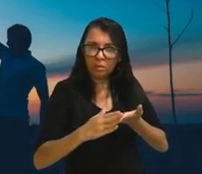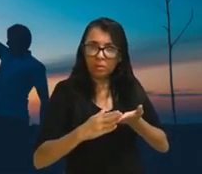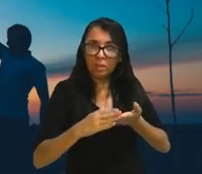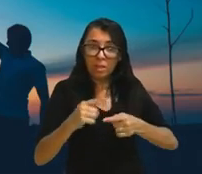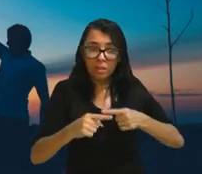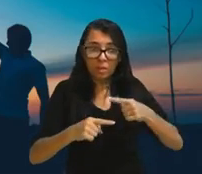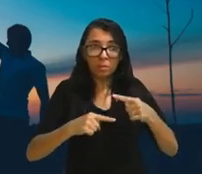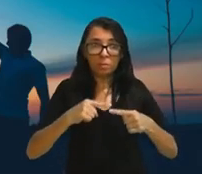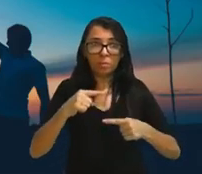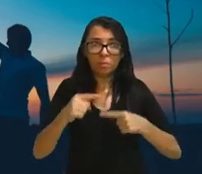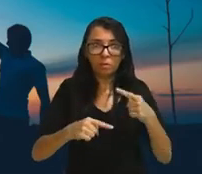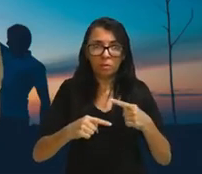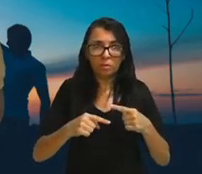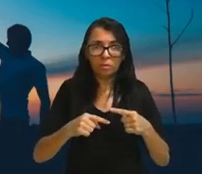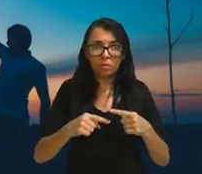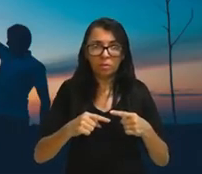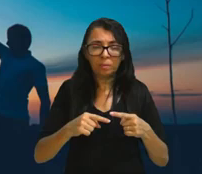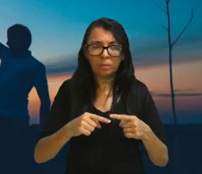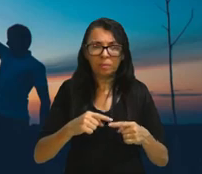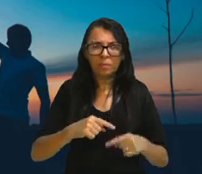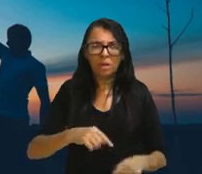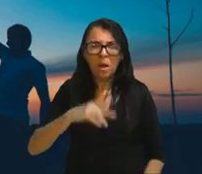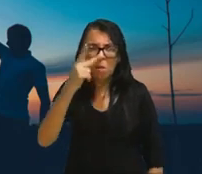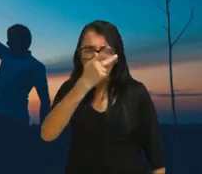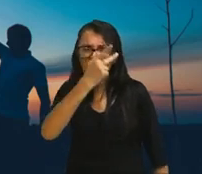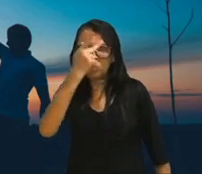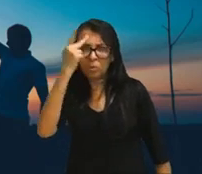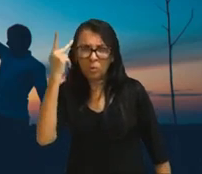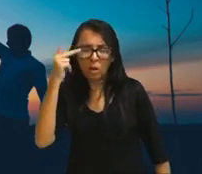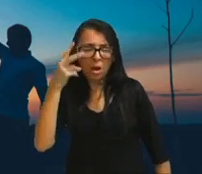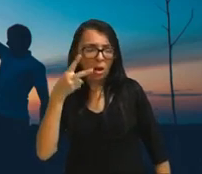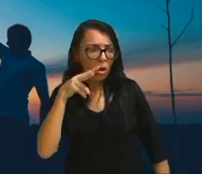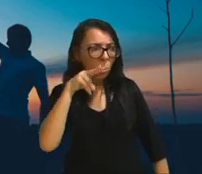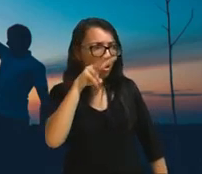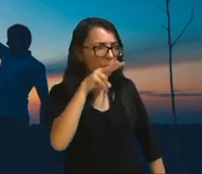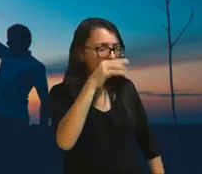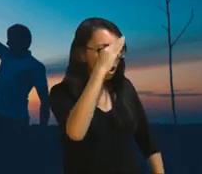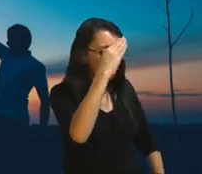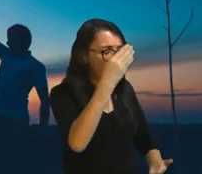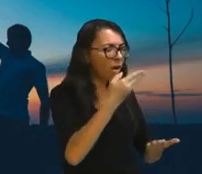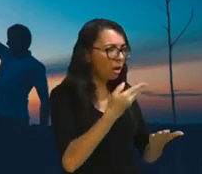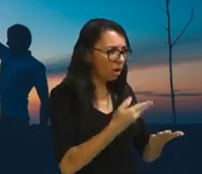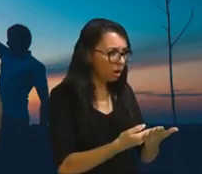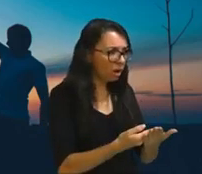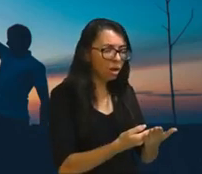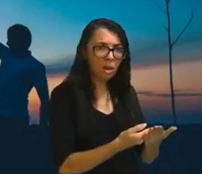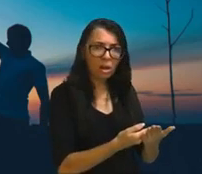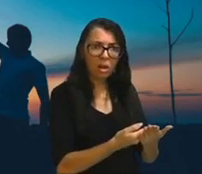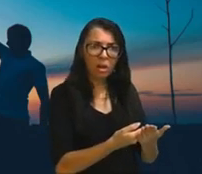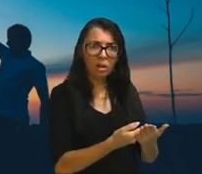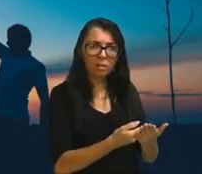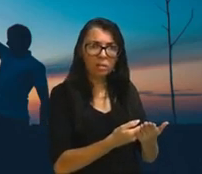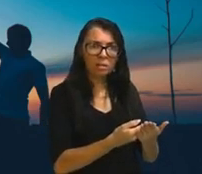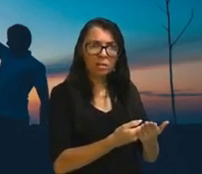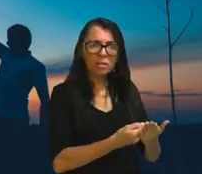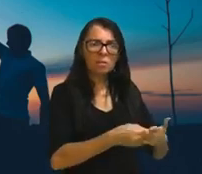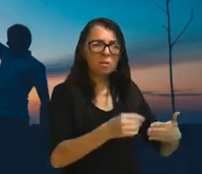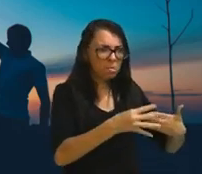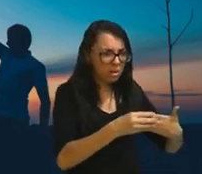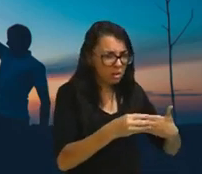seja, Deus é a pedra. Deus está falando aqui que nos deixaria uma pedra